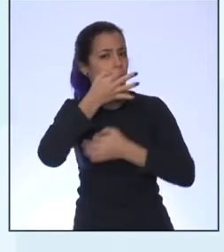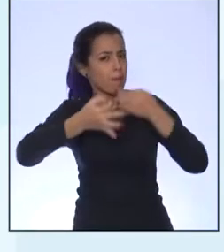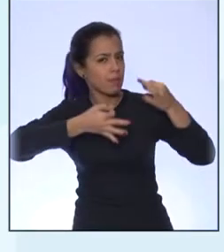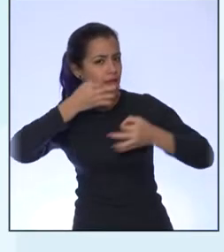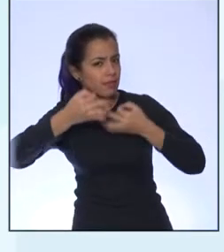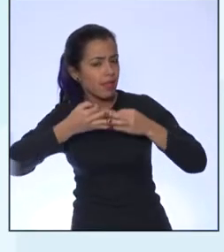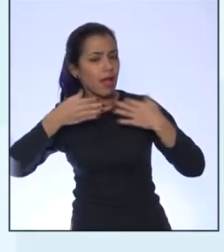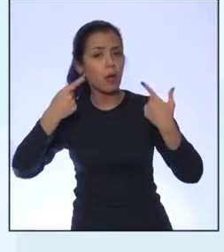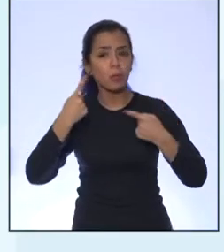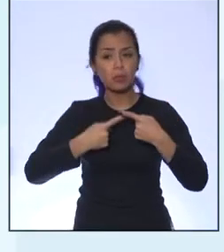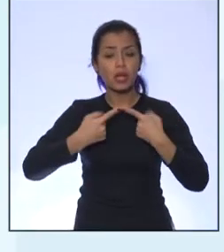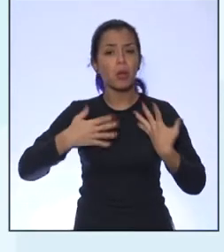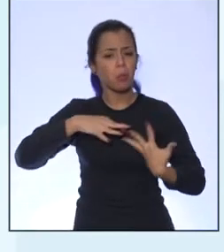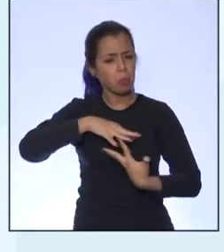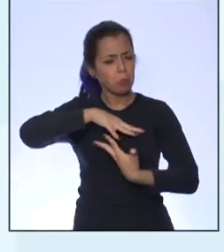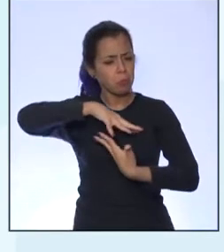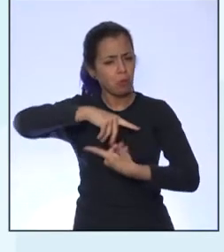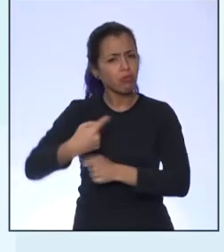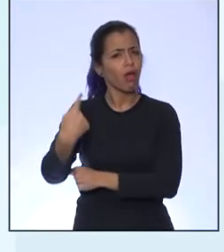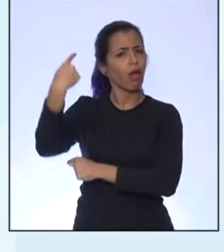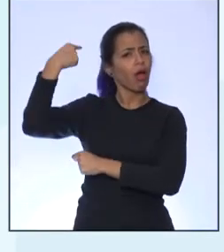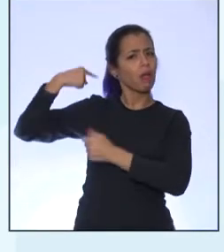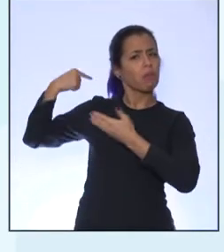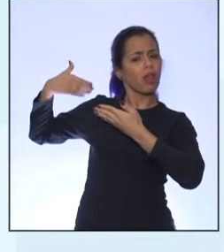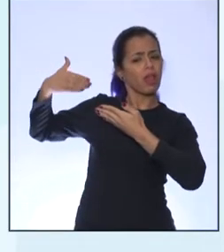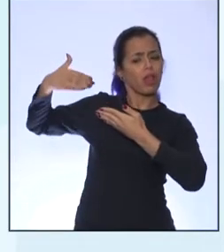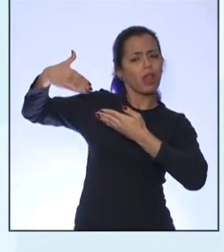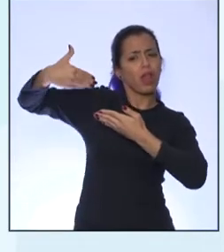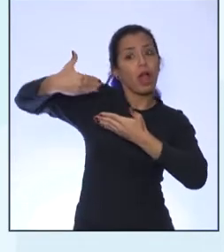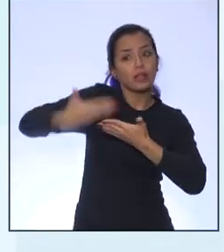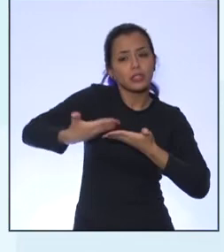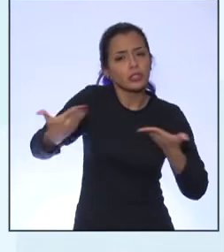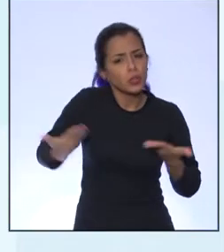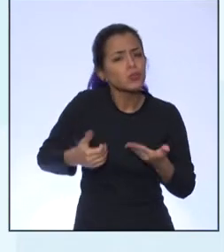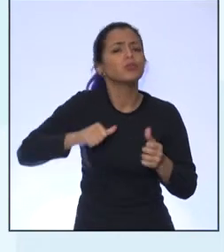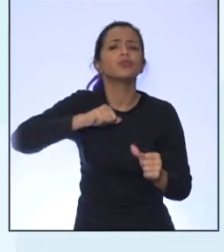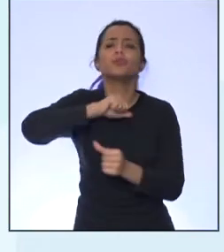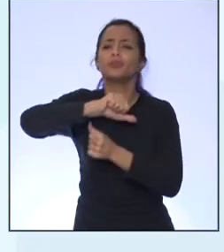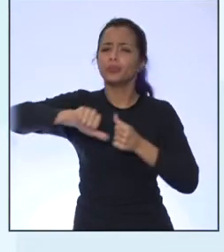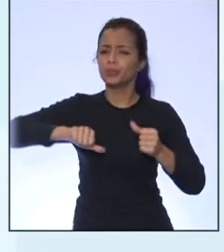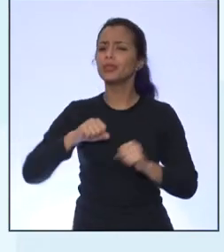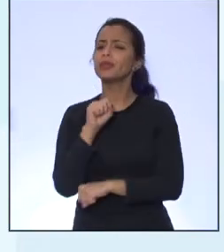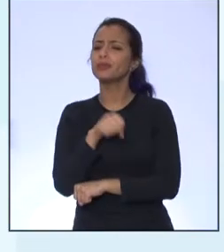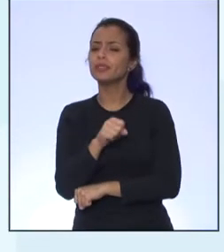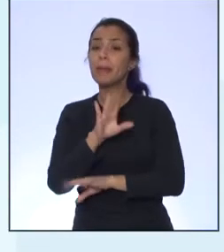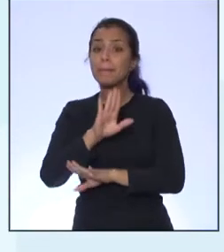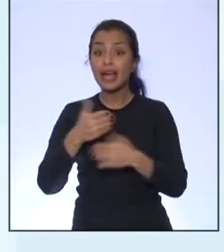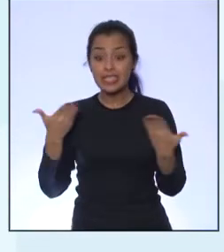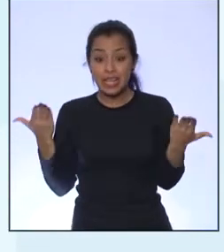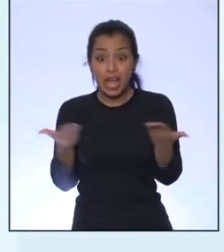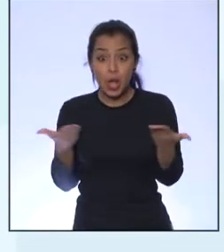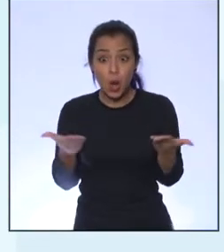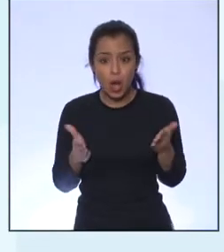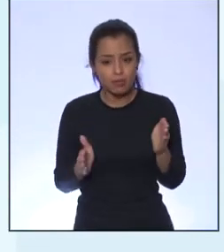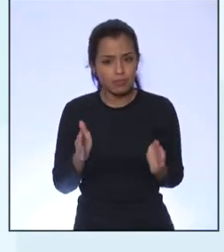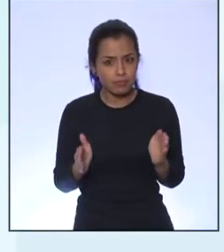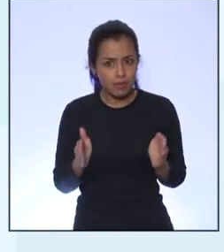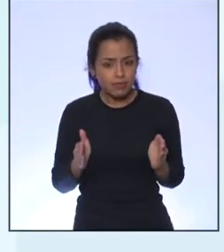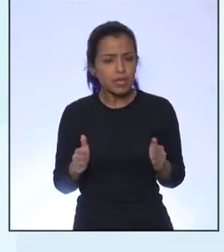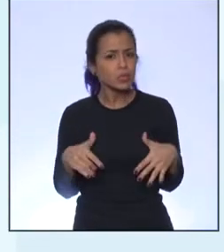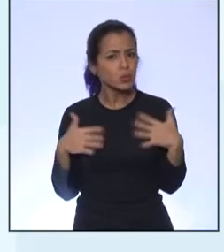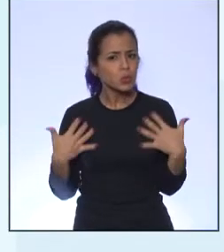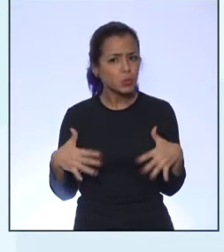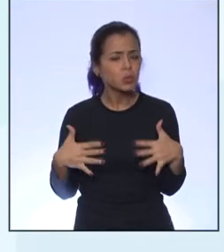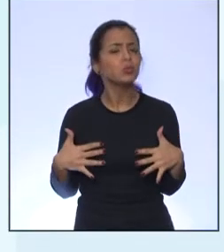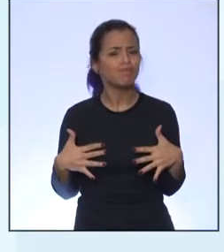mundo sempre passou por mudanças estruturais, mas agora a gente está passando por uma mudança estrutural abrupta, que eu estou chamando de